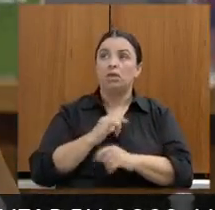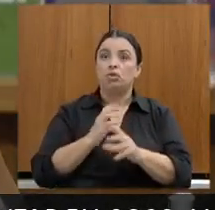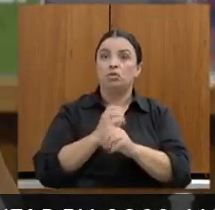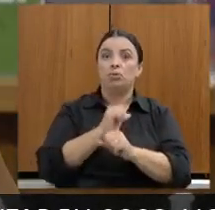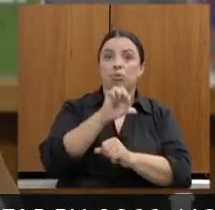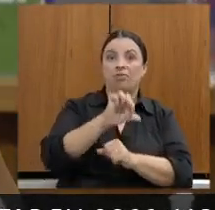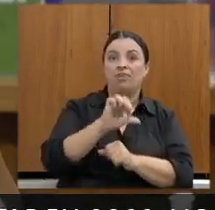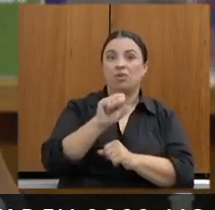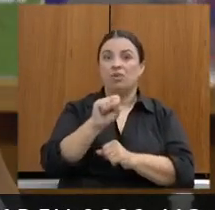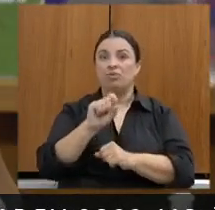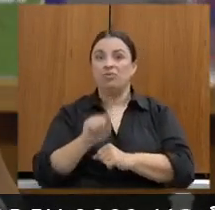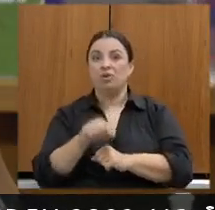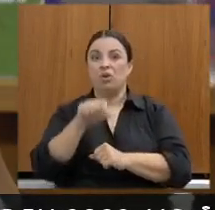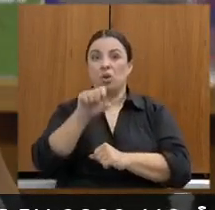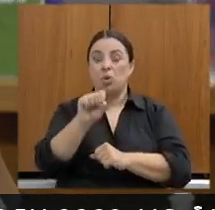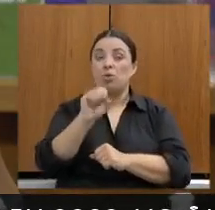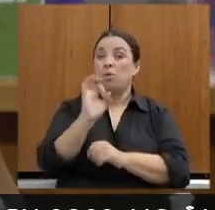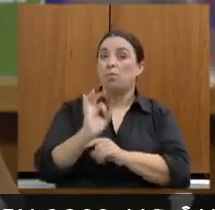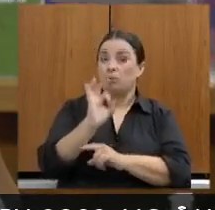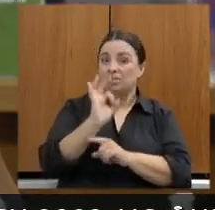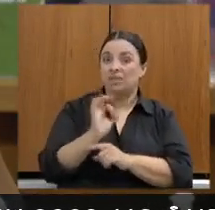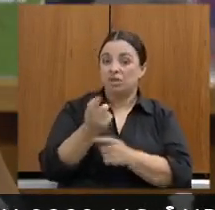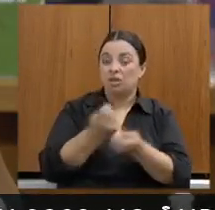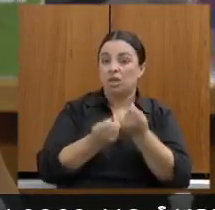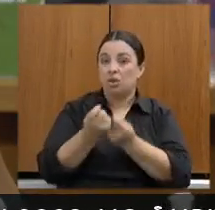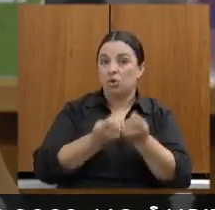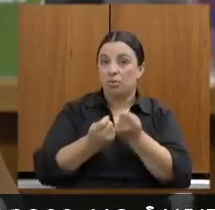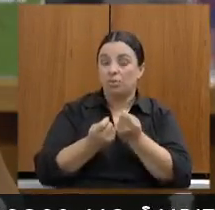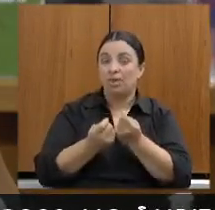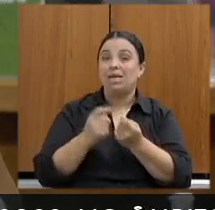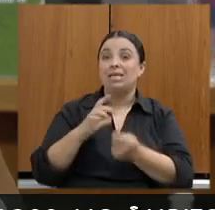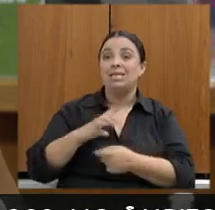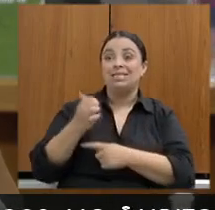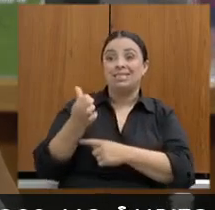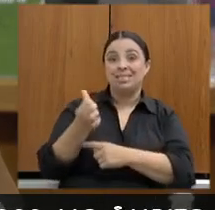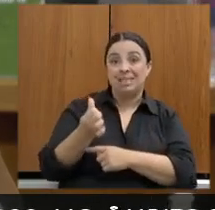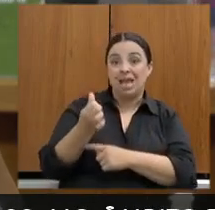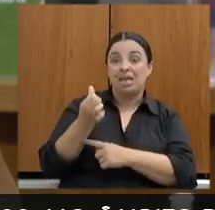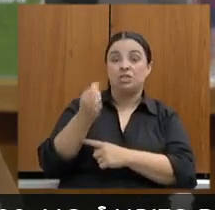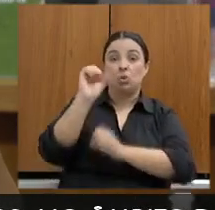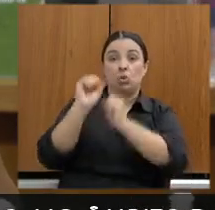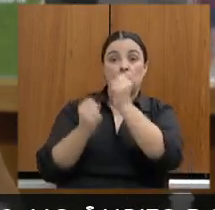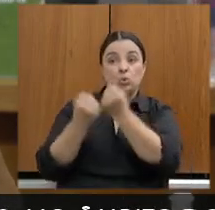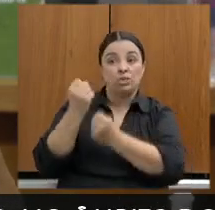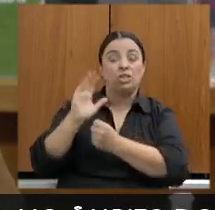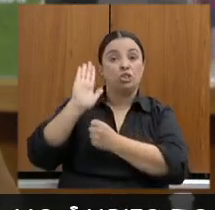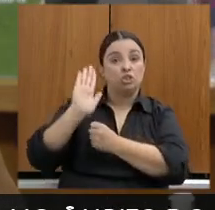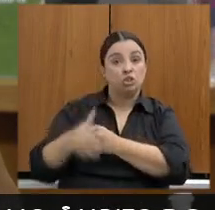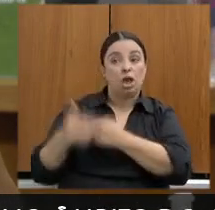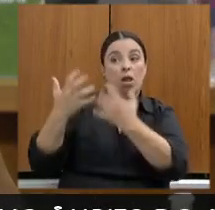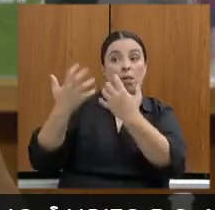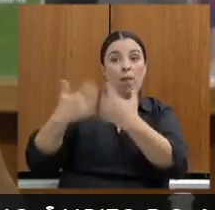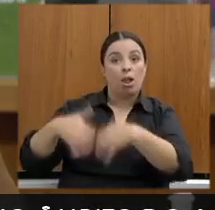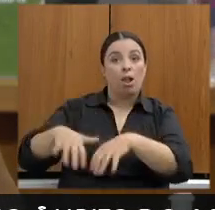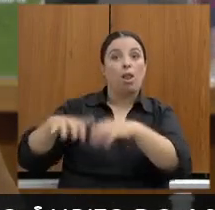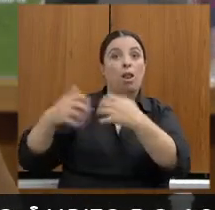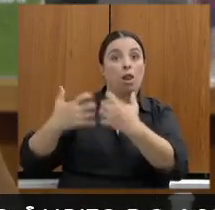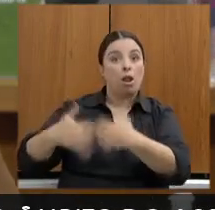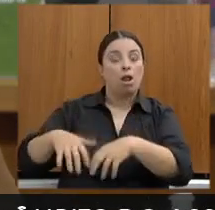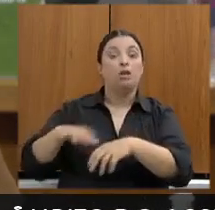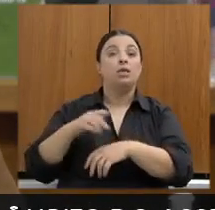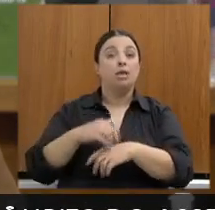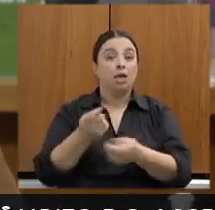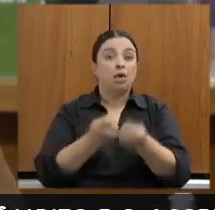98,8 por cento da economia seis usinas já estão em funcionamento e em algumas unidades a economia Já é mais de